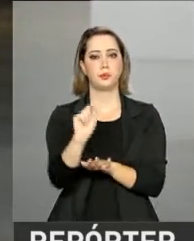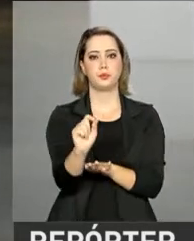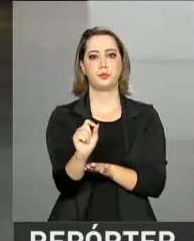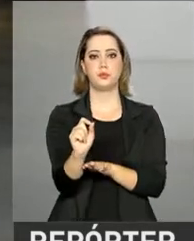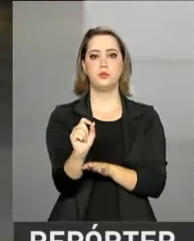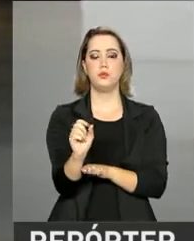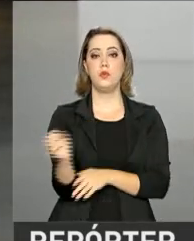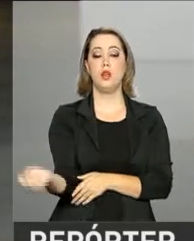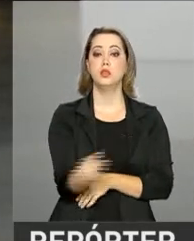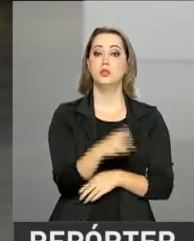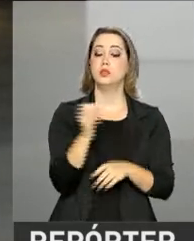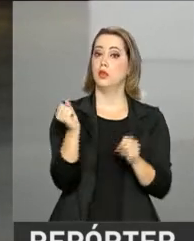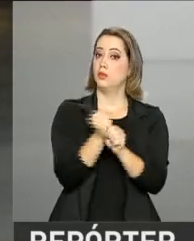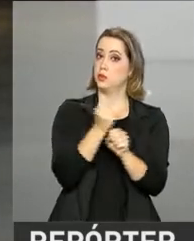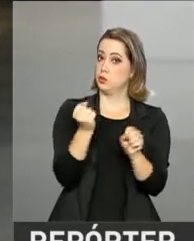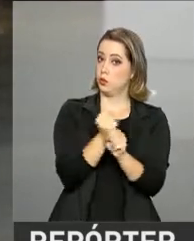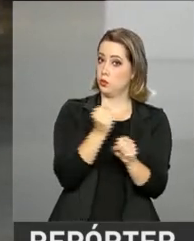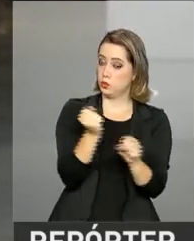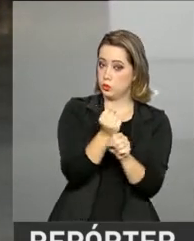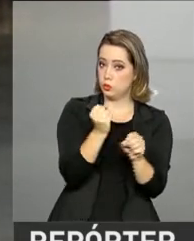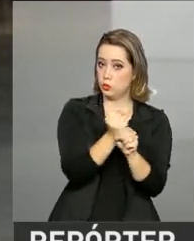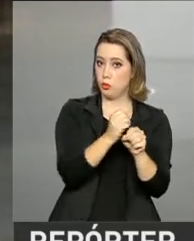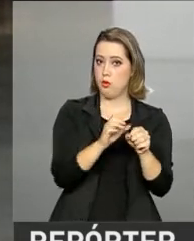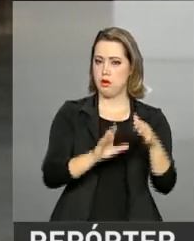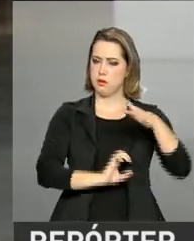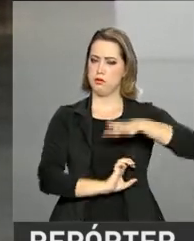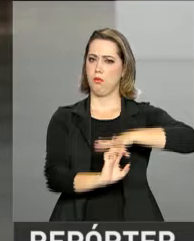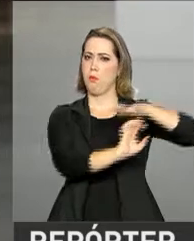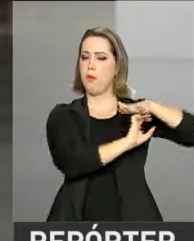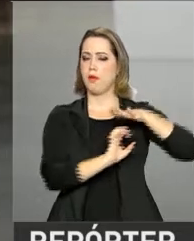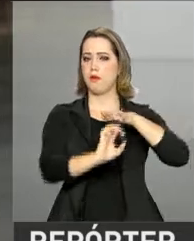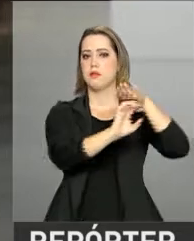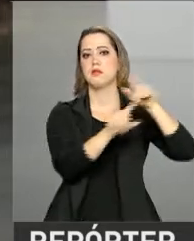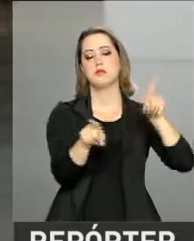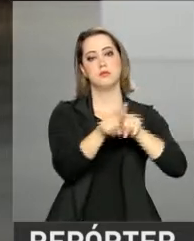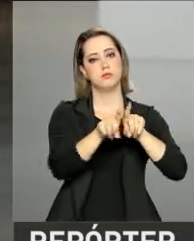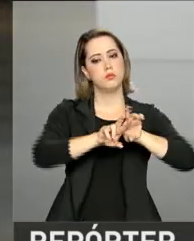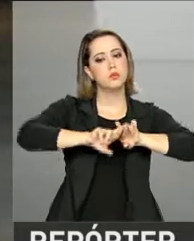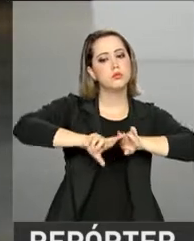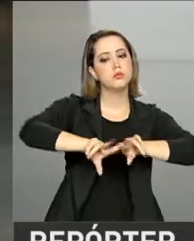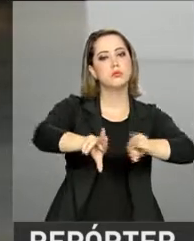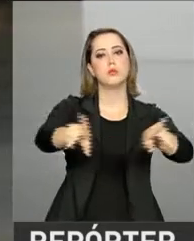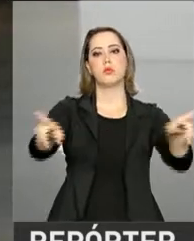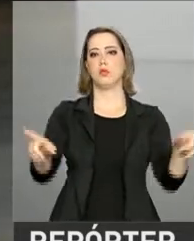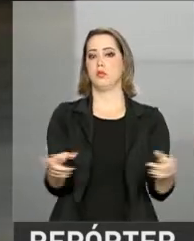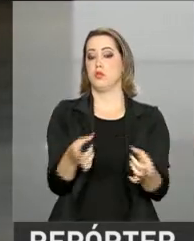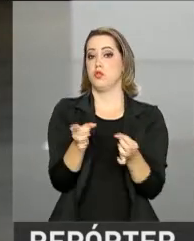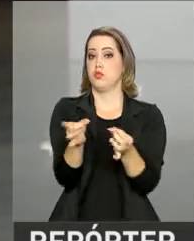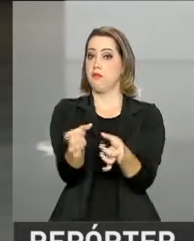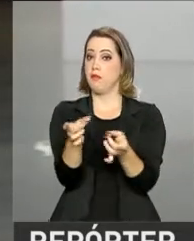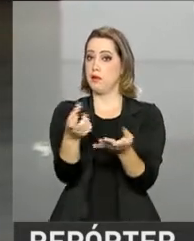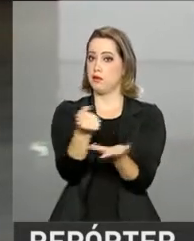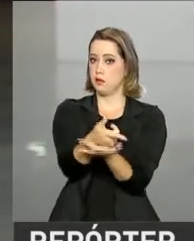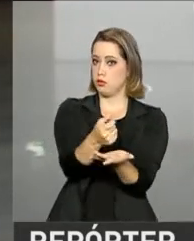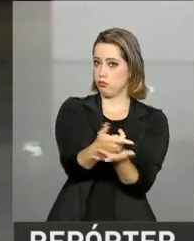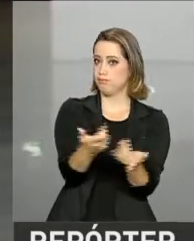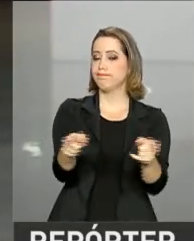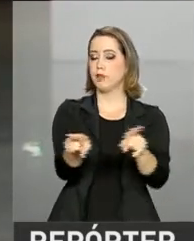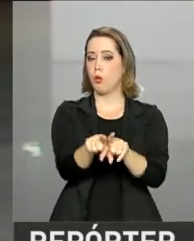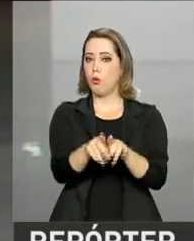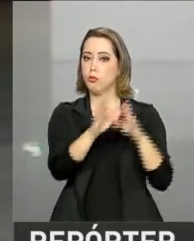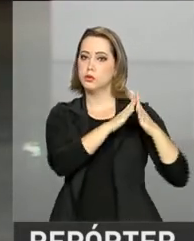construtoras o setor de construção civil eo setor das incorporadoras imobiliárias vinham fazendo essa reivindicação